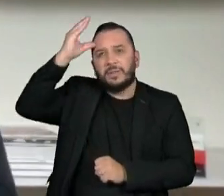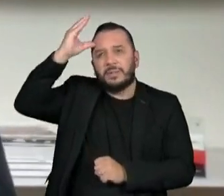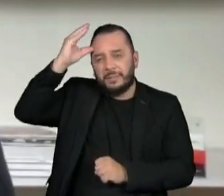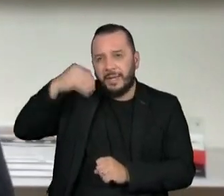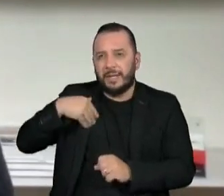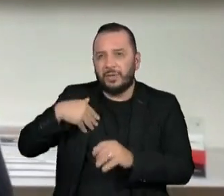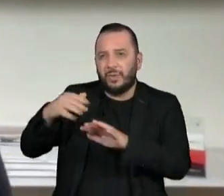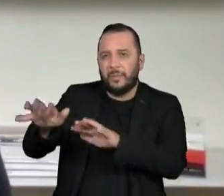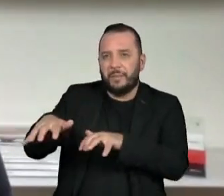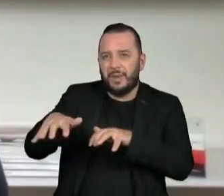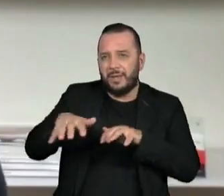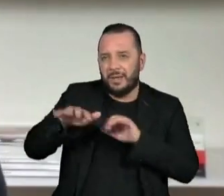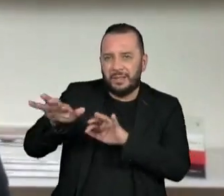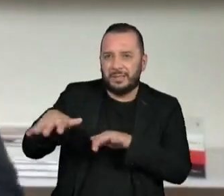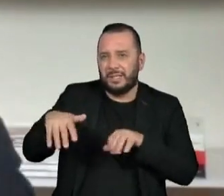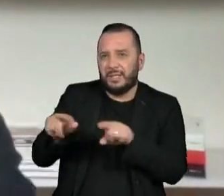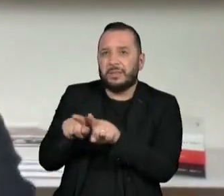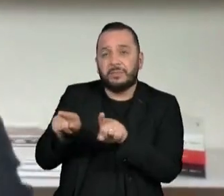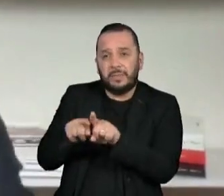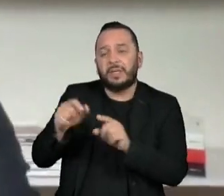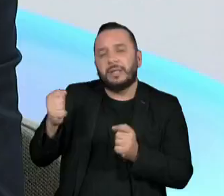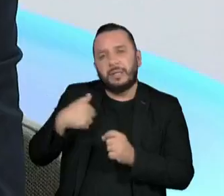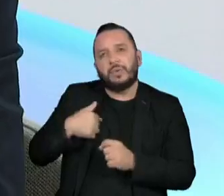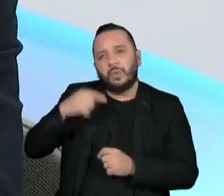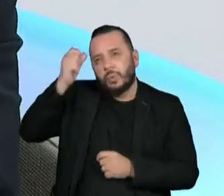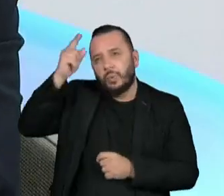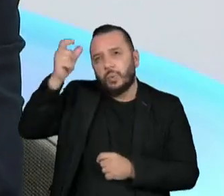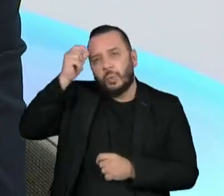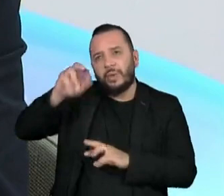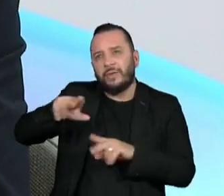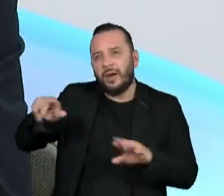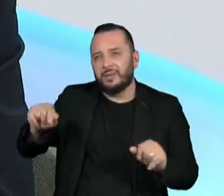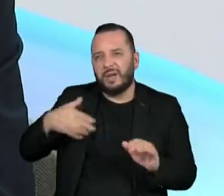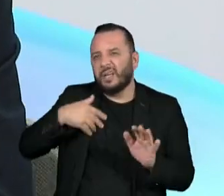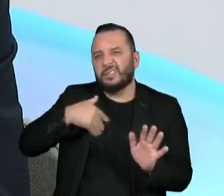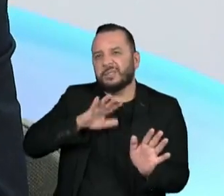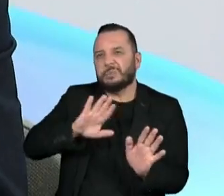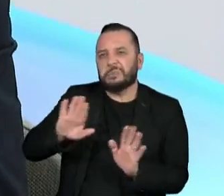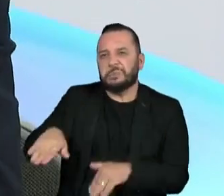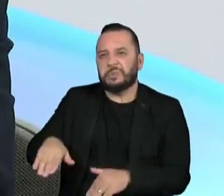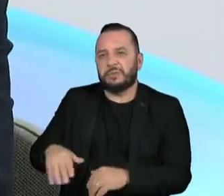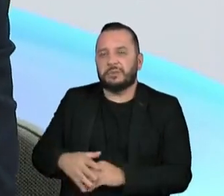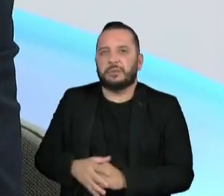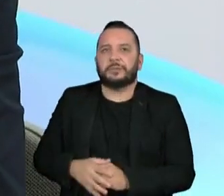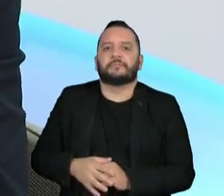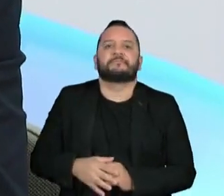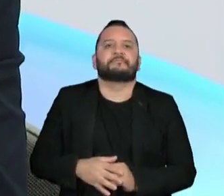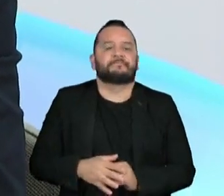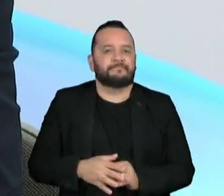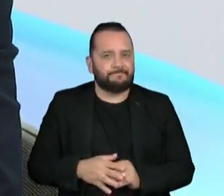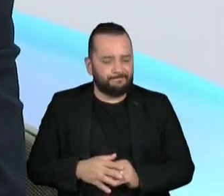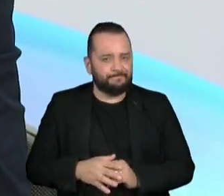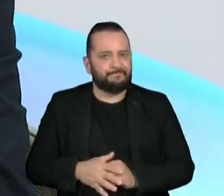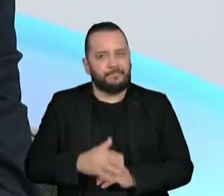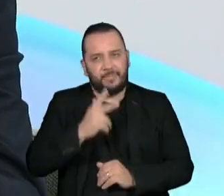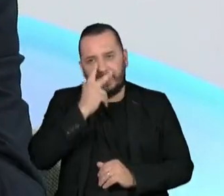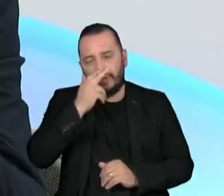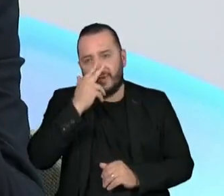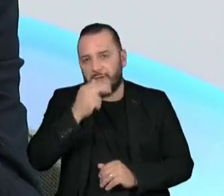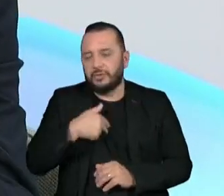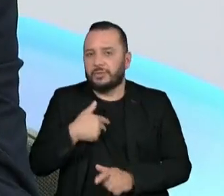você acha que o Brasil se enxerga nessa forma quando se olha no espelho e eu acho que as estatísticas de mercado de trabalho